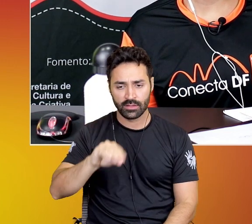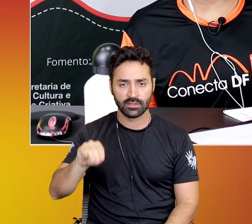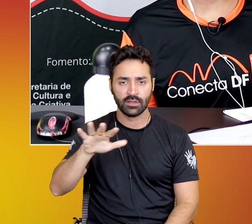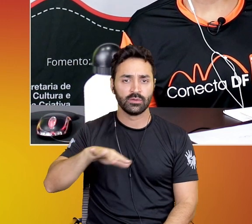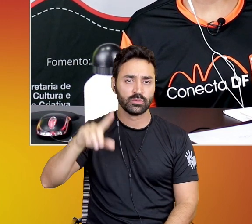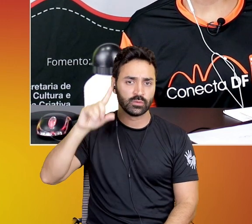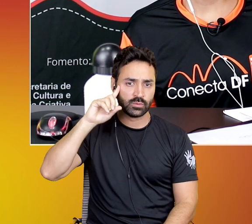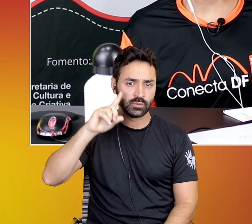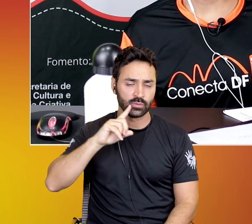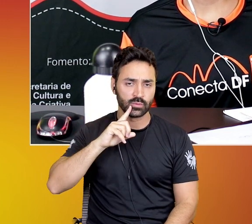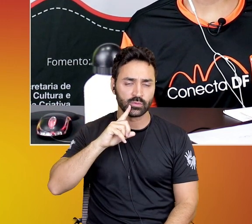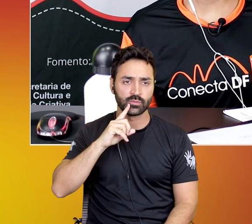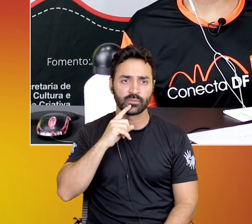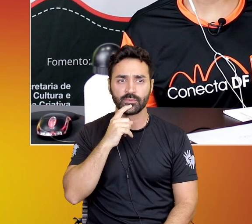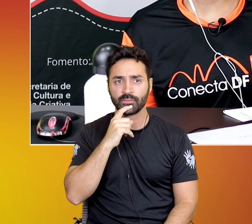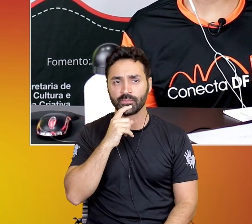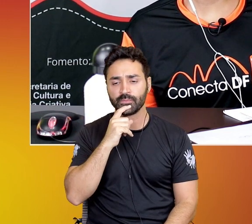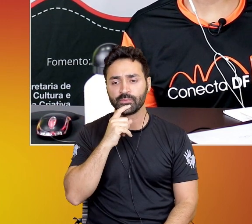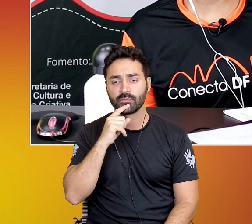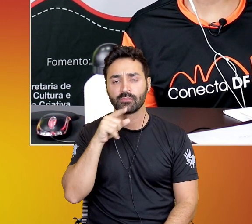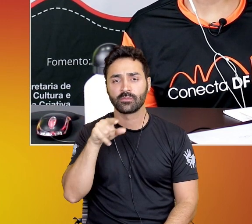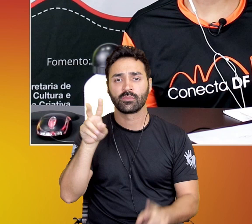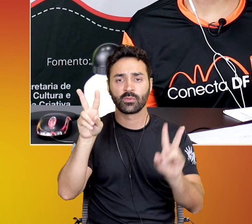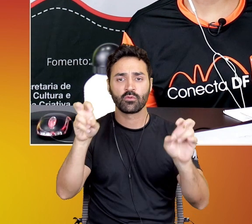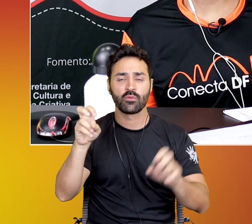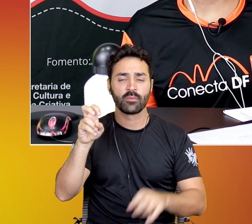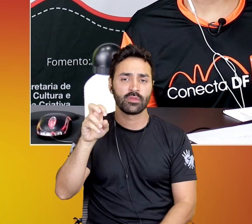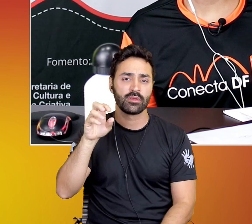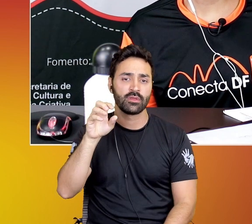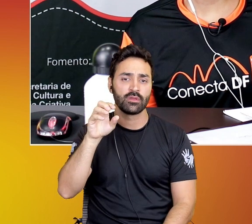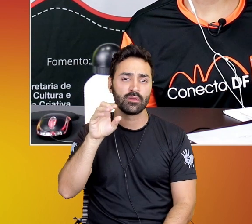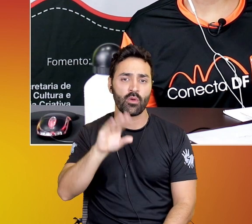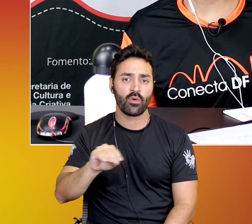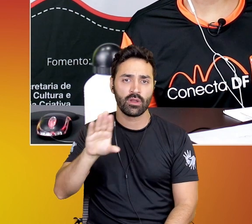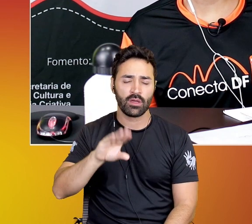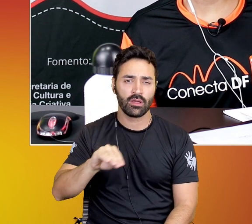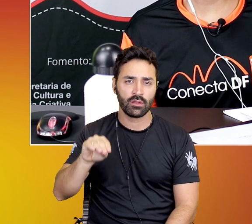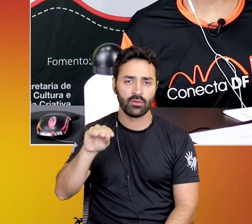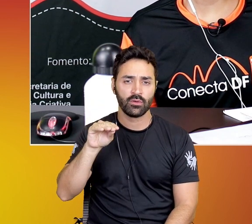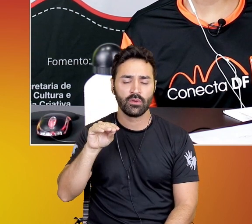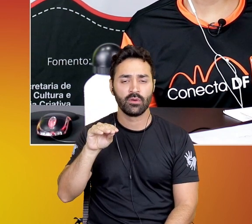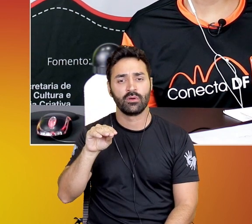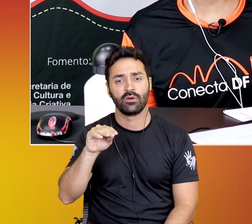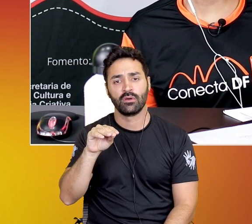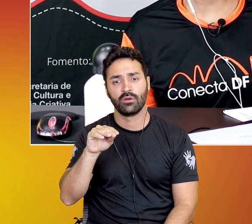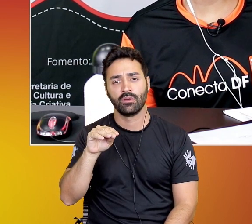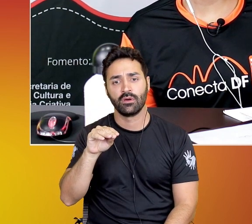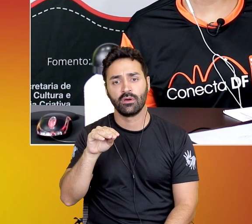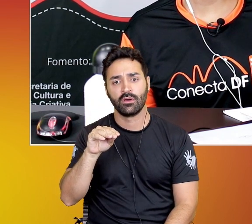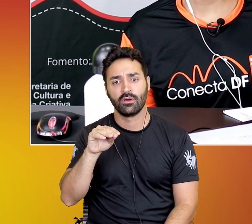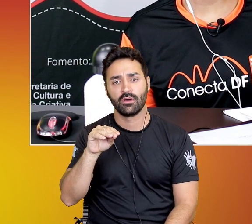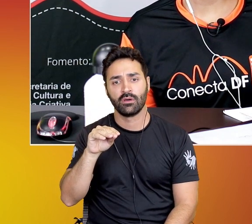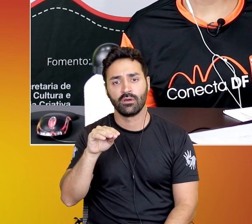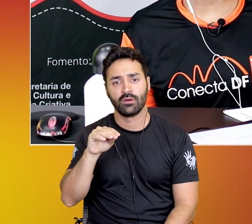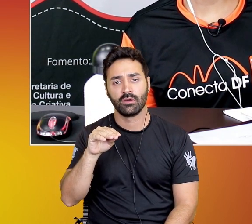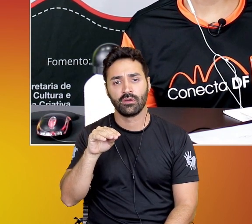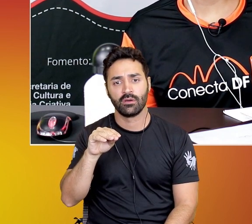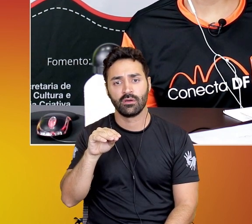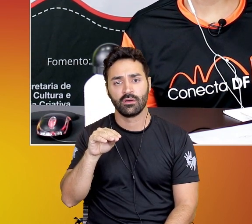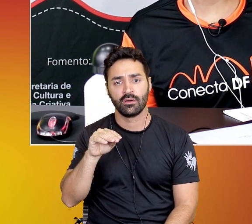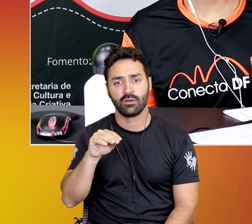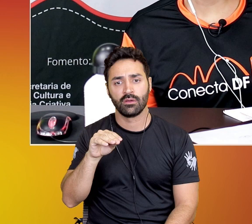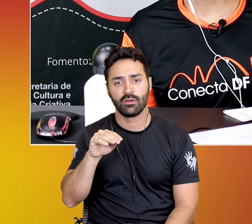Se essa questão da oralidade não seria por um fator mais